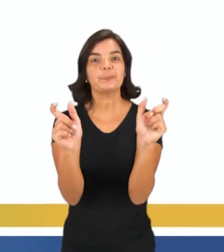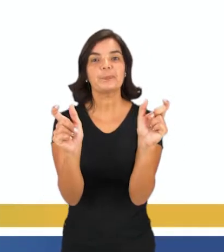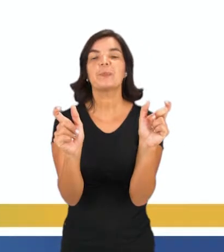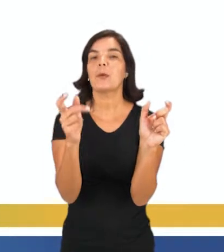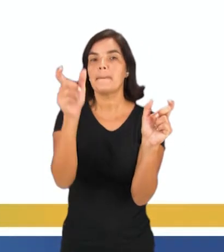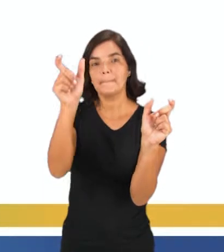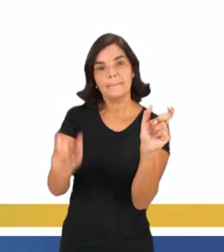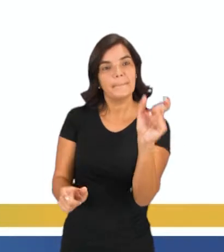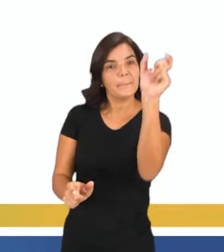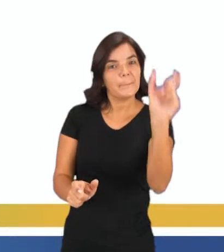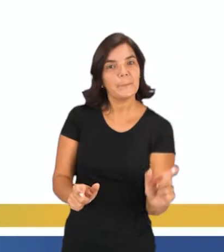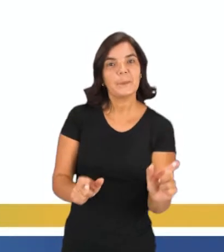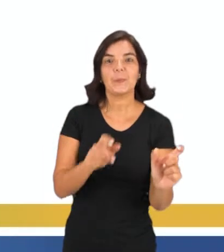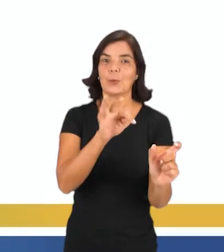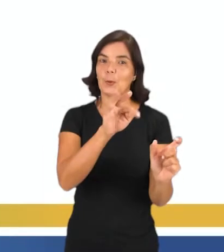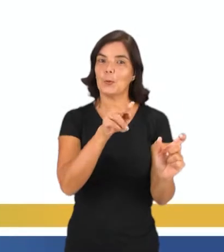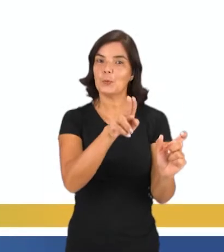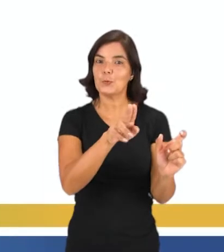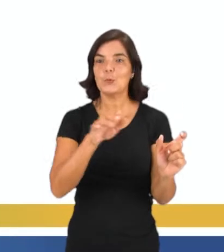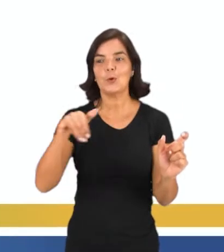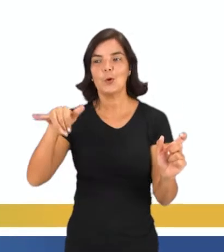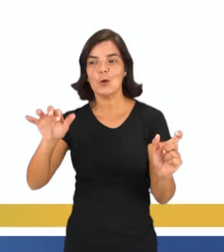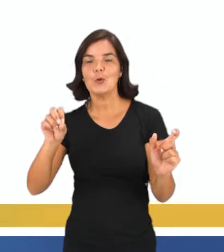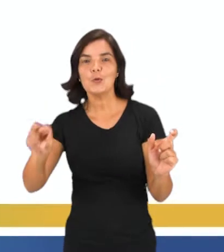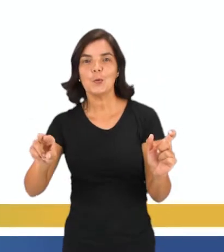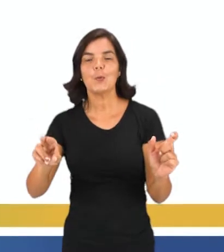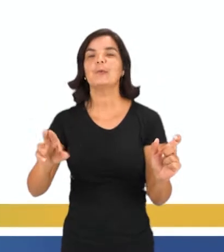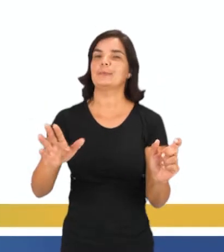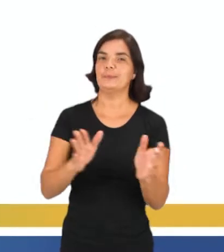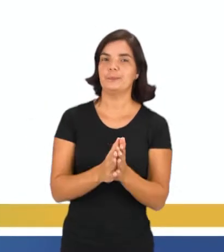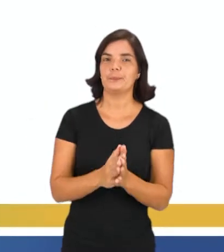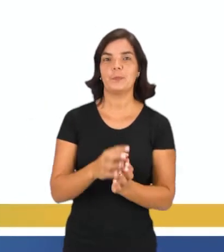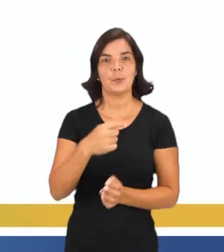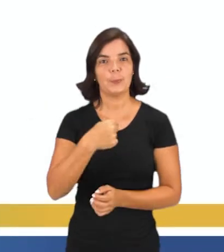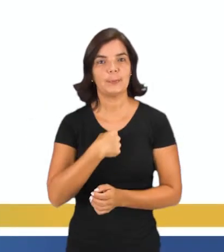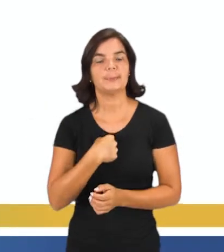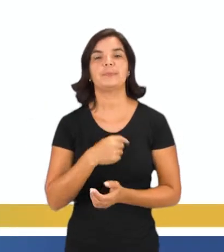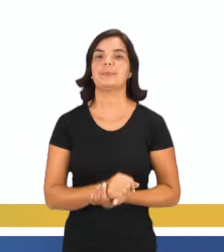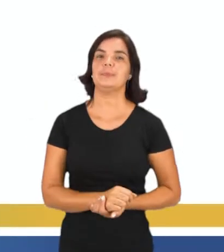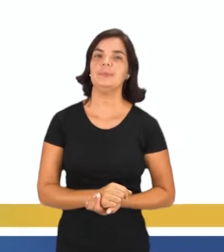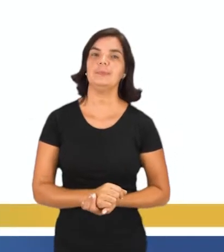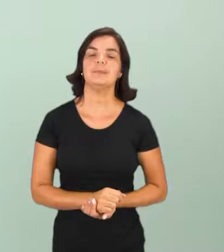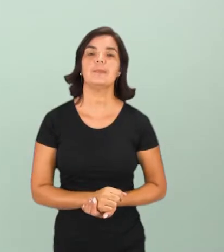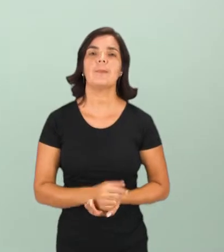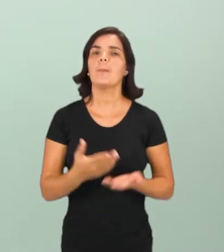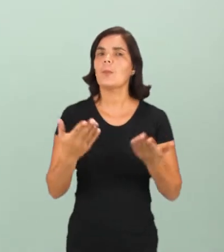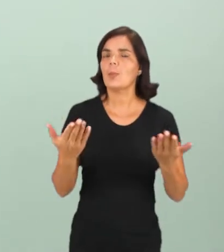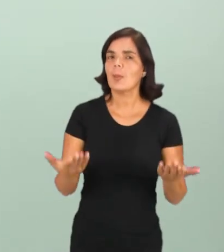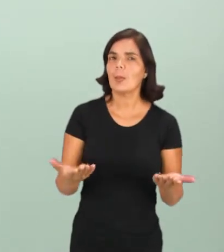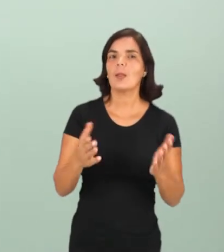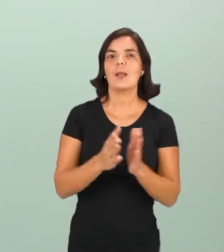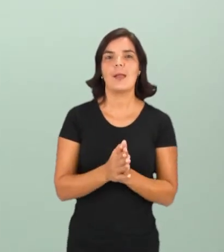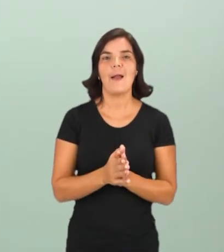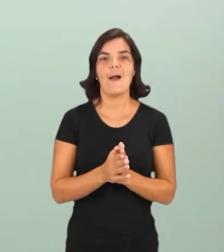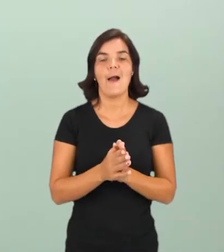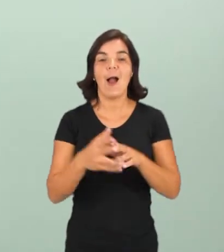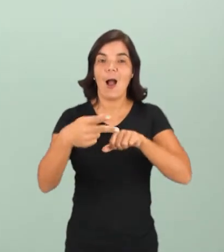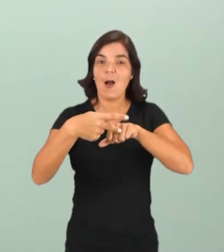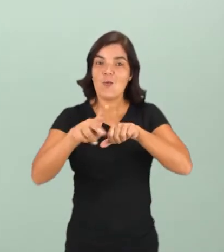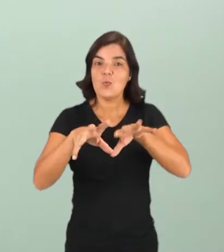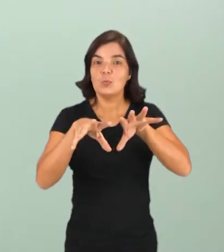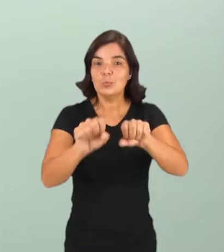duas pessoas, que é o tu e o yo, que sou o eu, ok? Então, com relação aos nossos